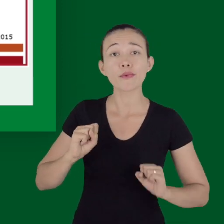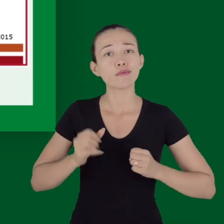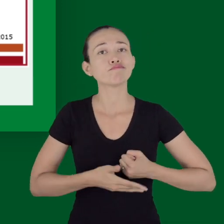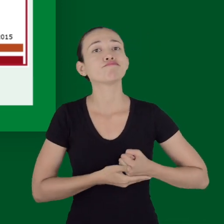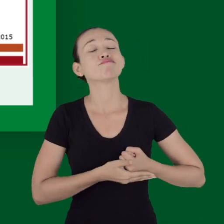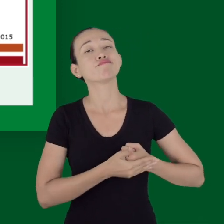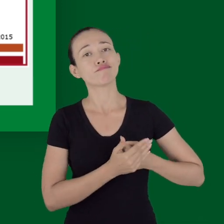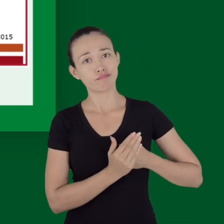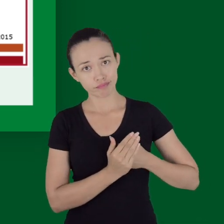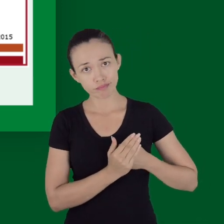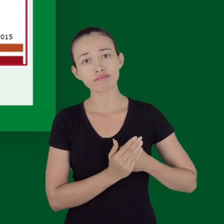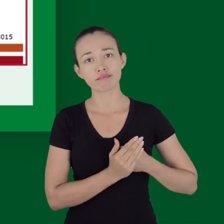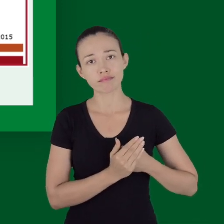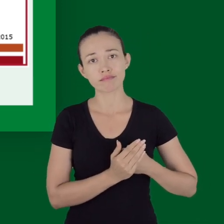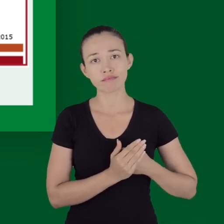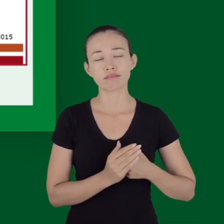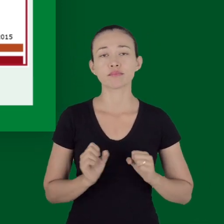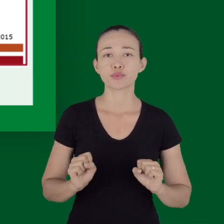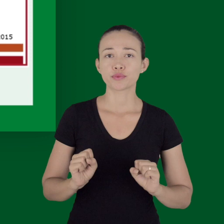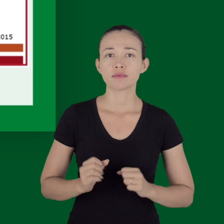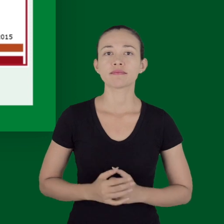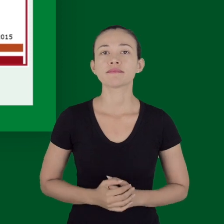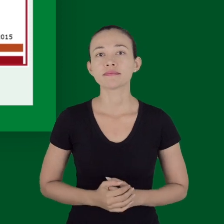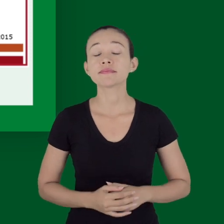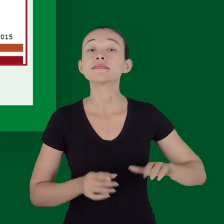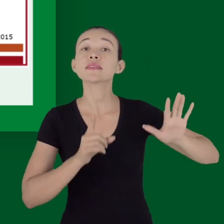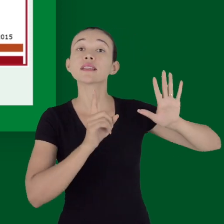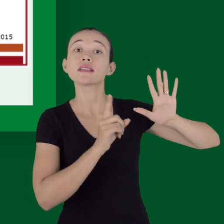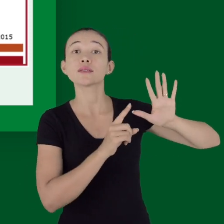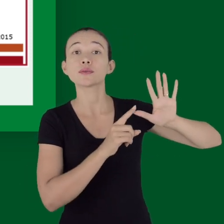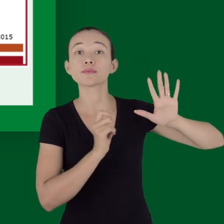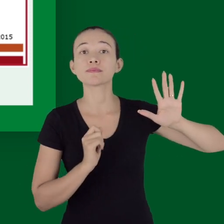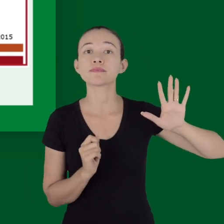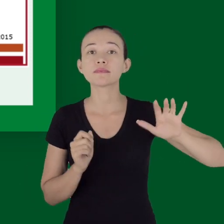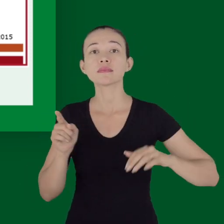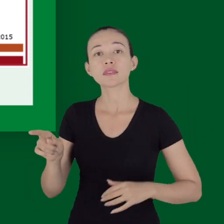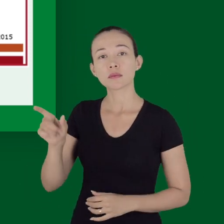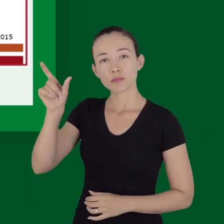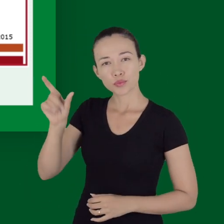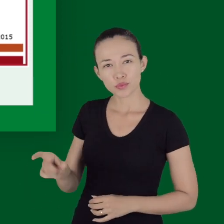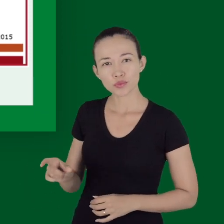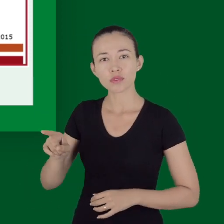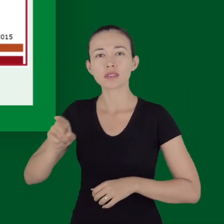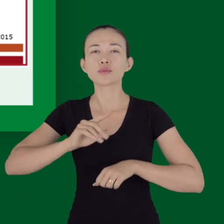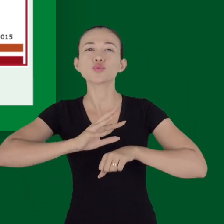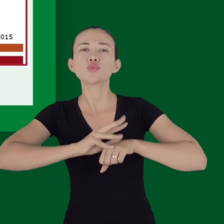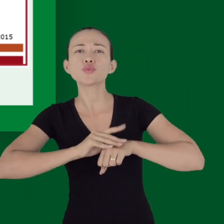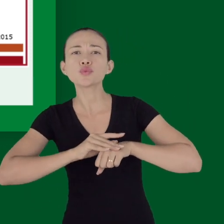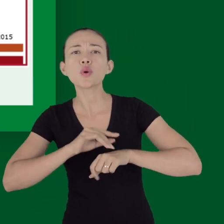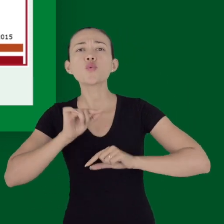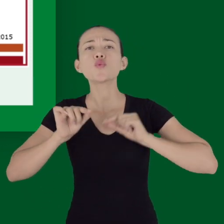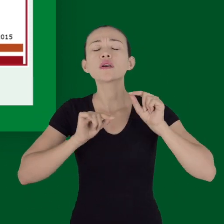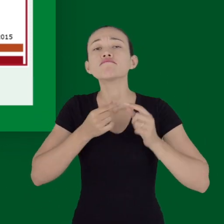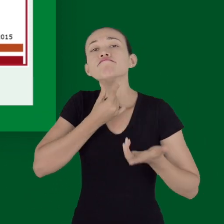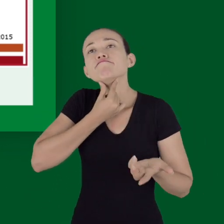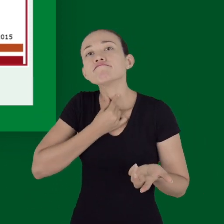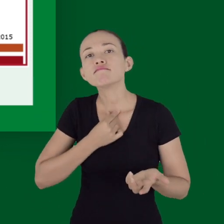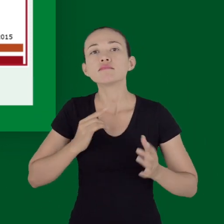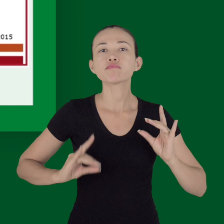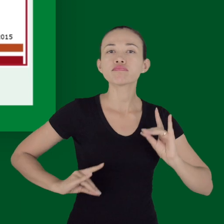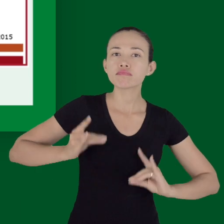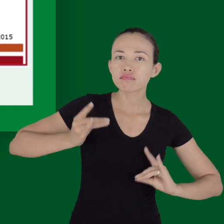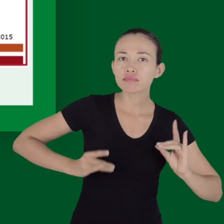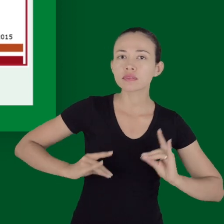existirem bloqueios, principalmente bloqueios mais avançados. E causas